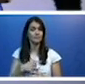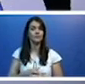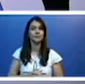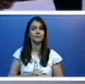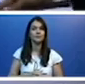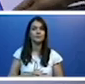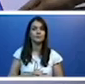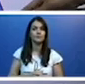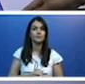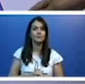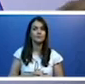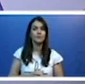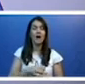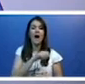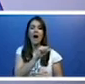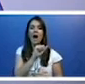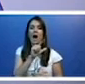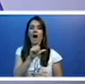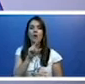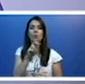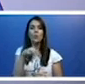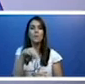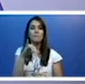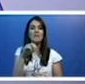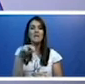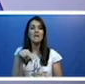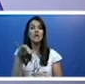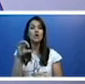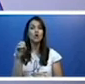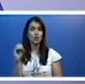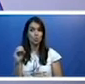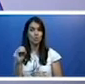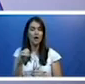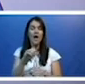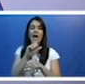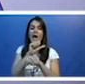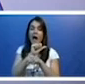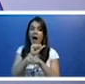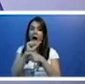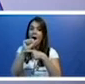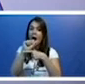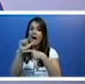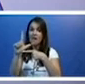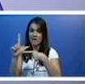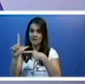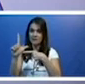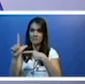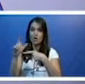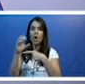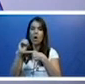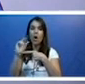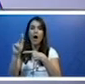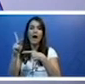O hidróxido de alumínio, Al tem um átomo só, porque não tem nada, OH3. Então,